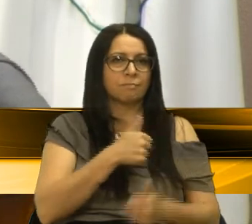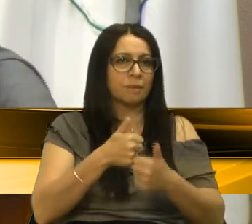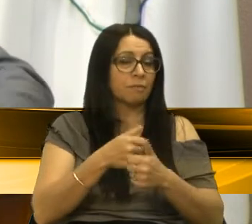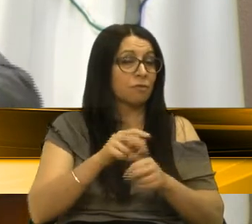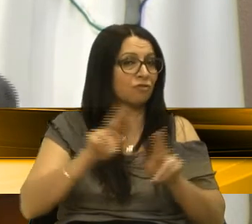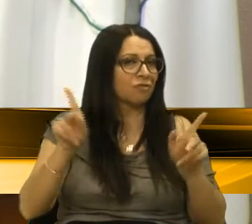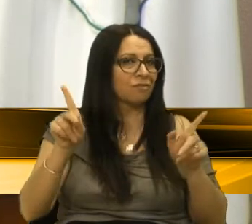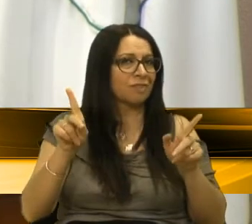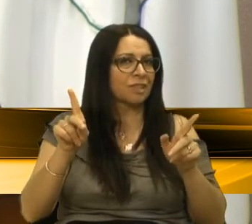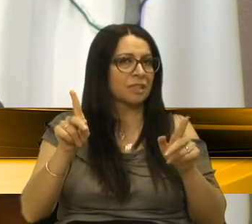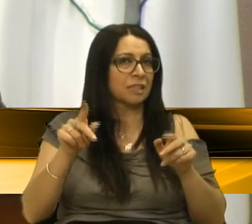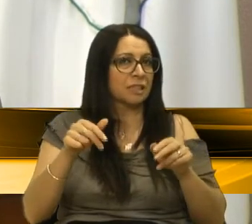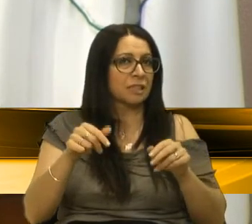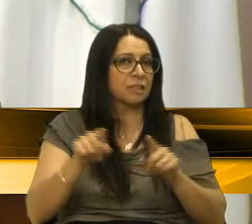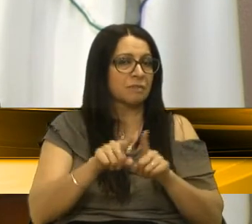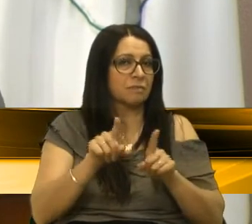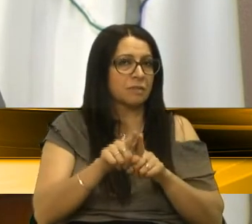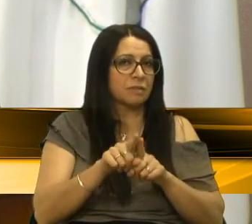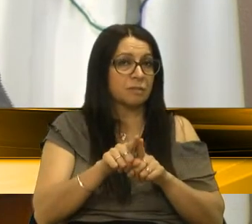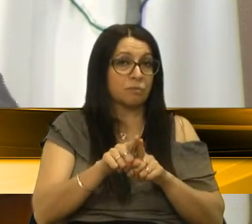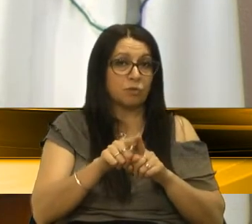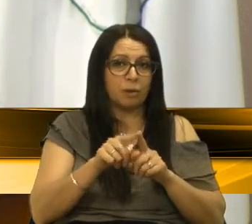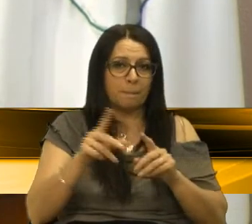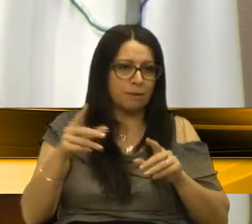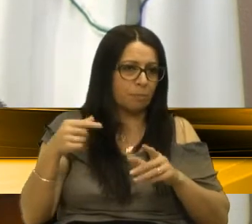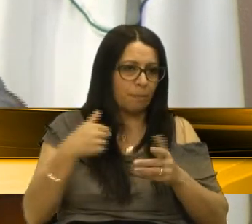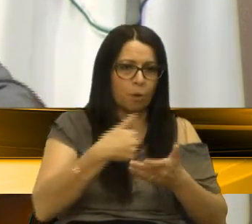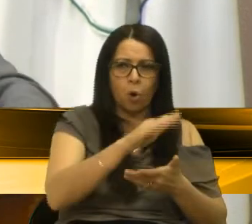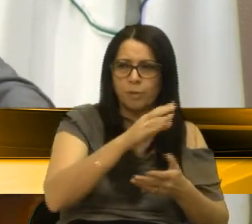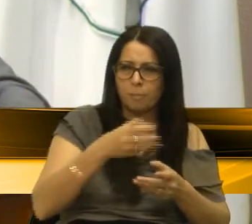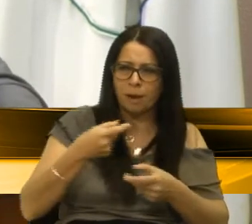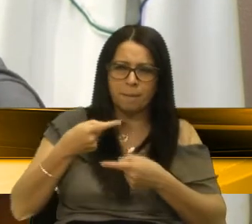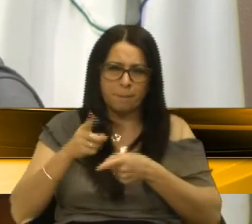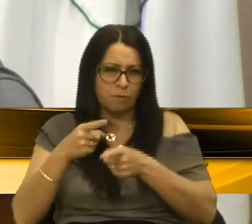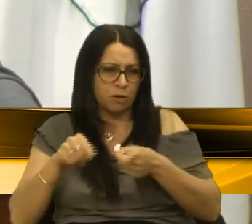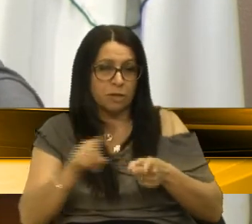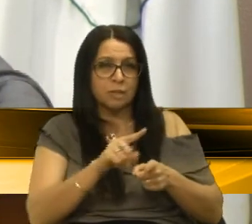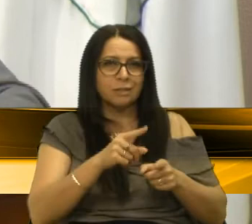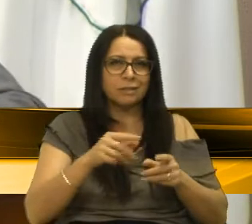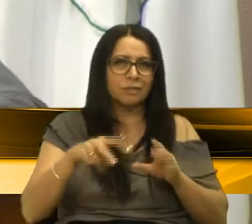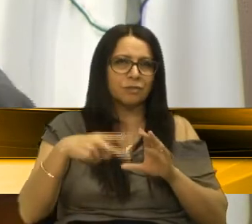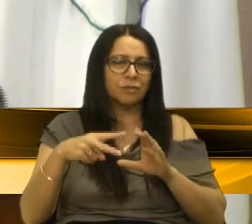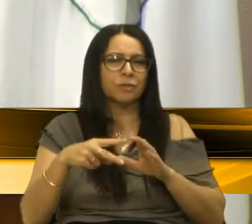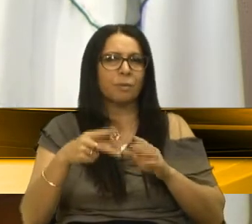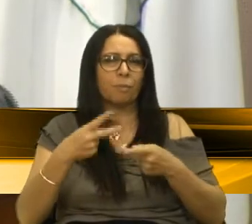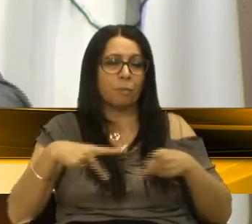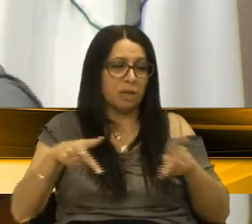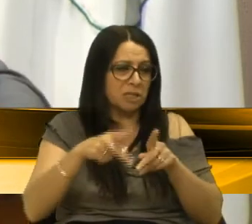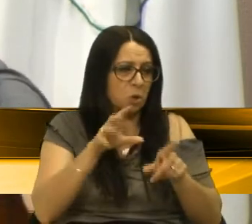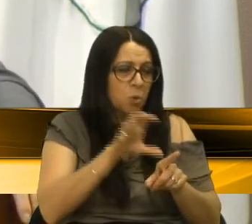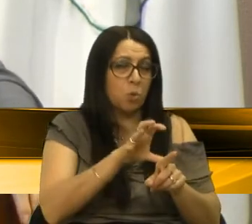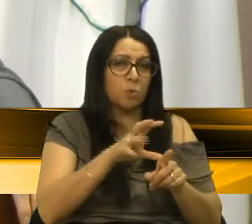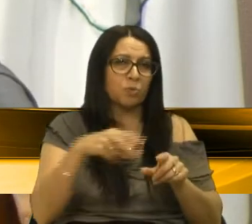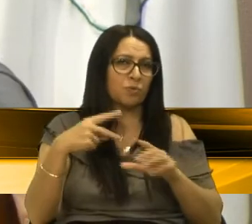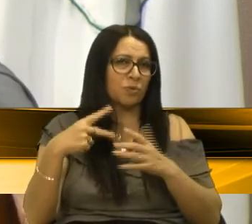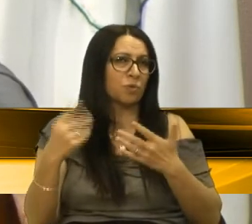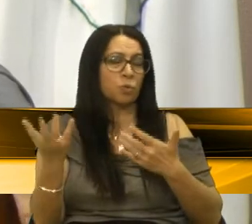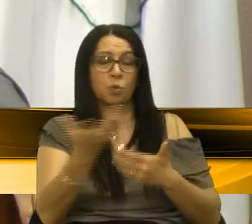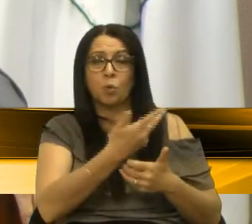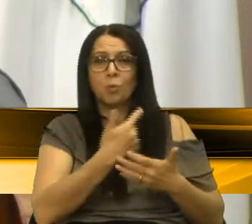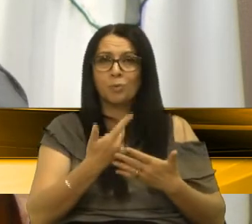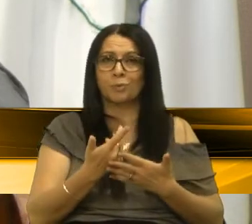de acirramento dos ânimos, jogando a população contra a Câmara de Vereadores, jogando a população contra todos os